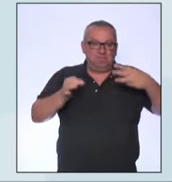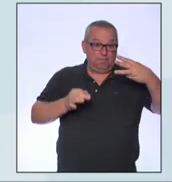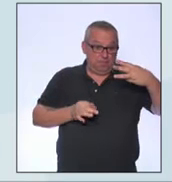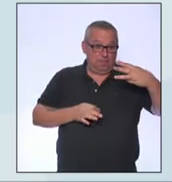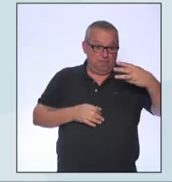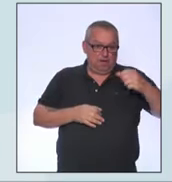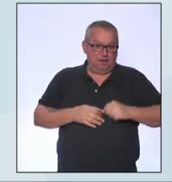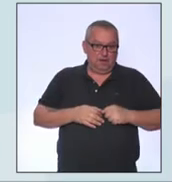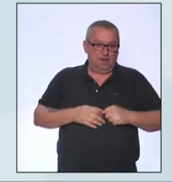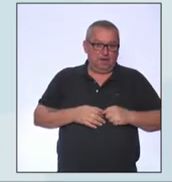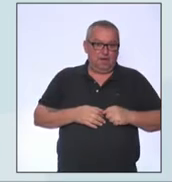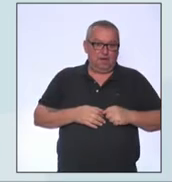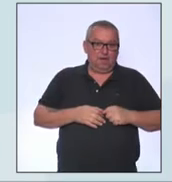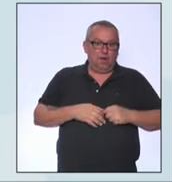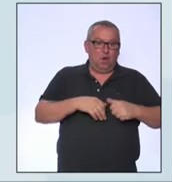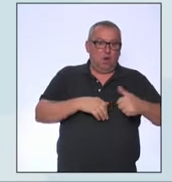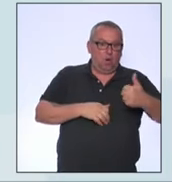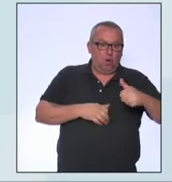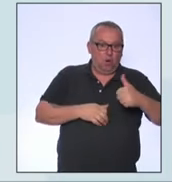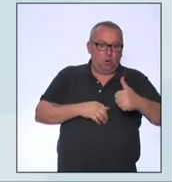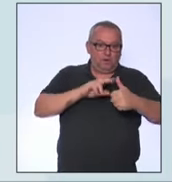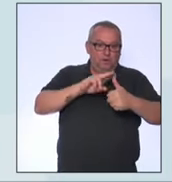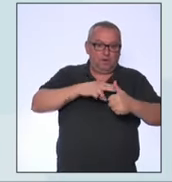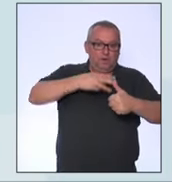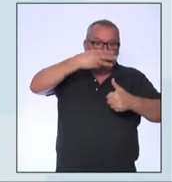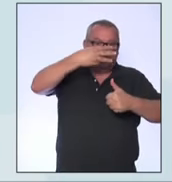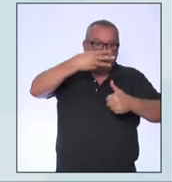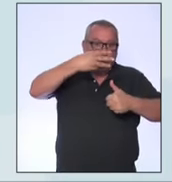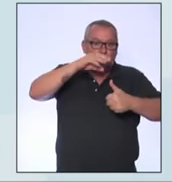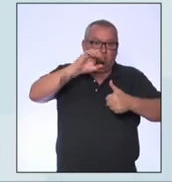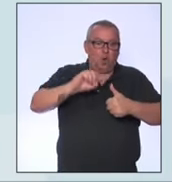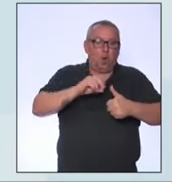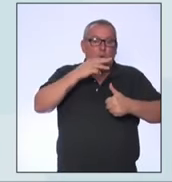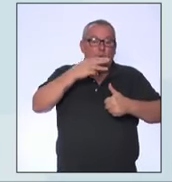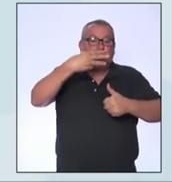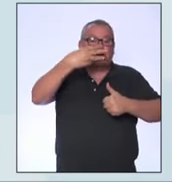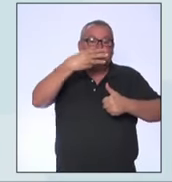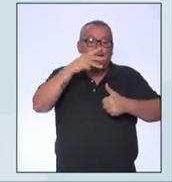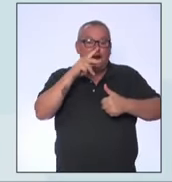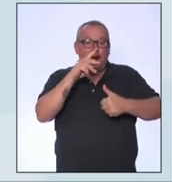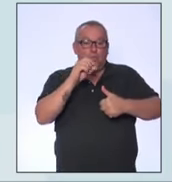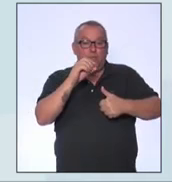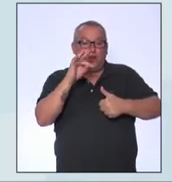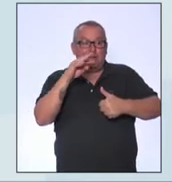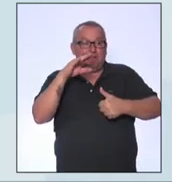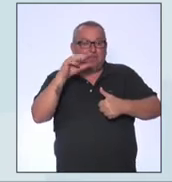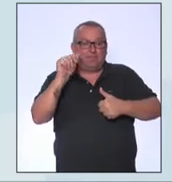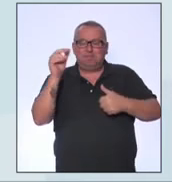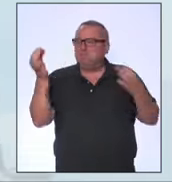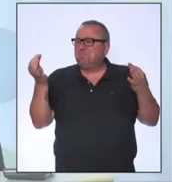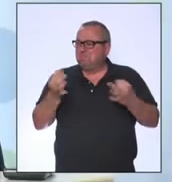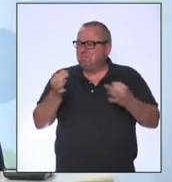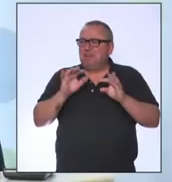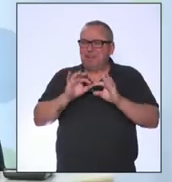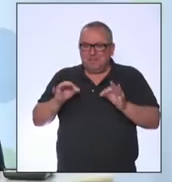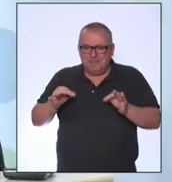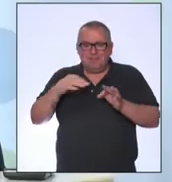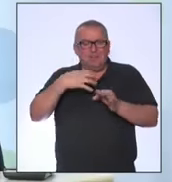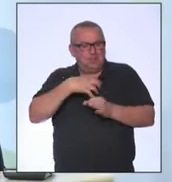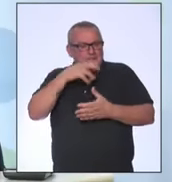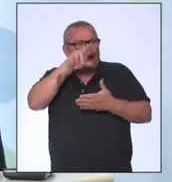terceira? Lê-se, 11 elevado ao cubo ou elevado à terceira potência. Perfeito. Muito simples, né,